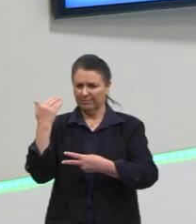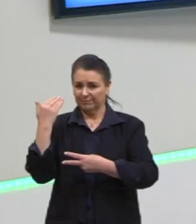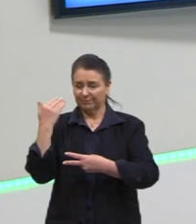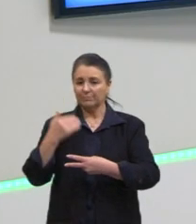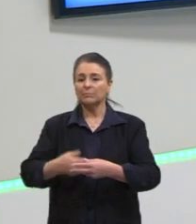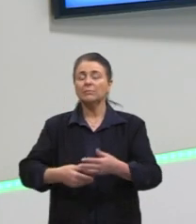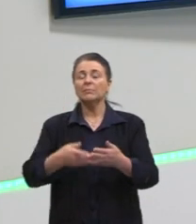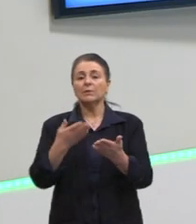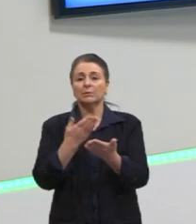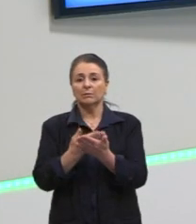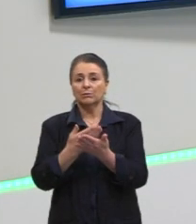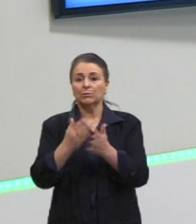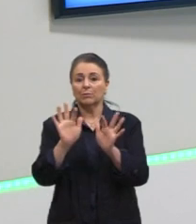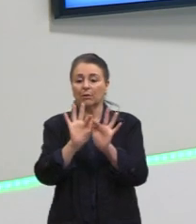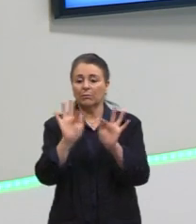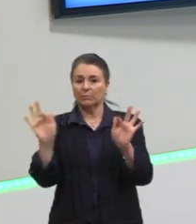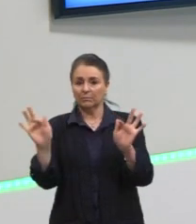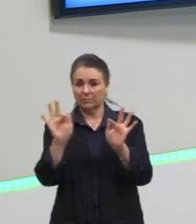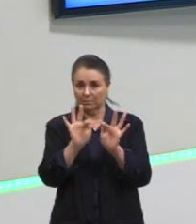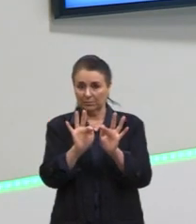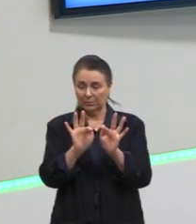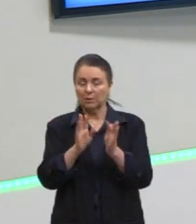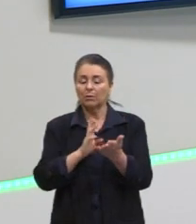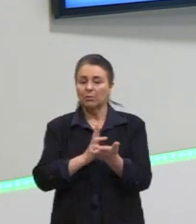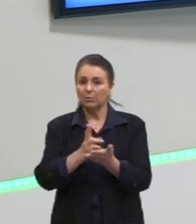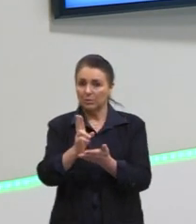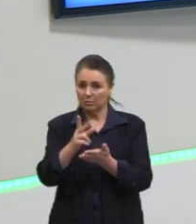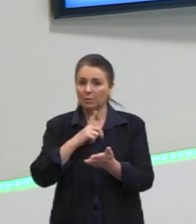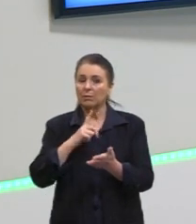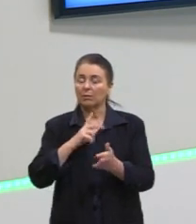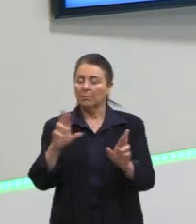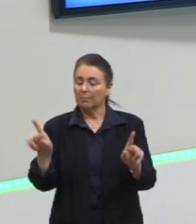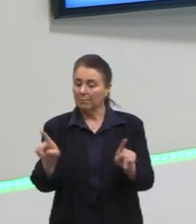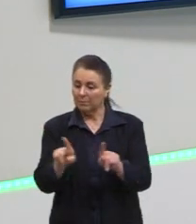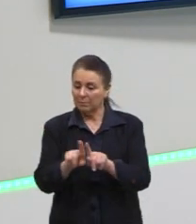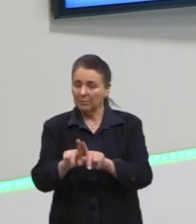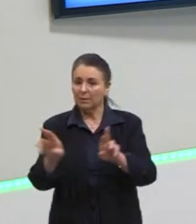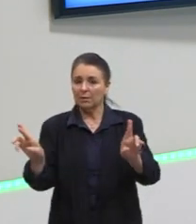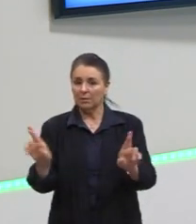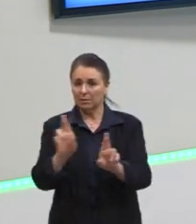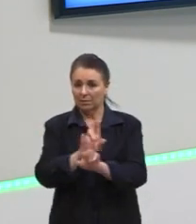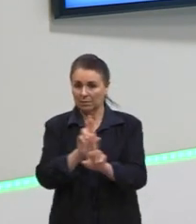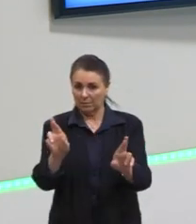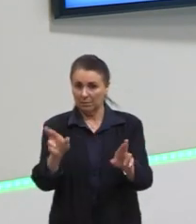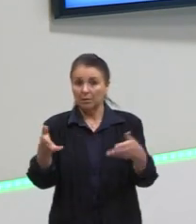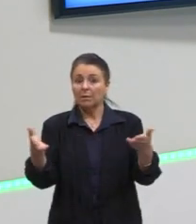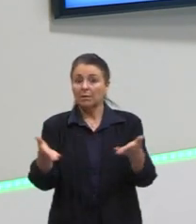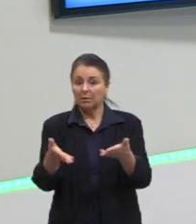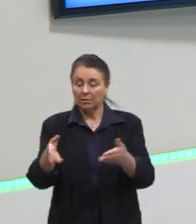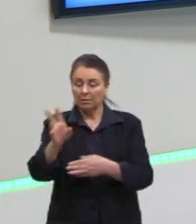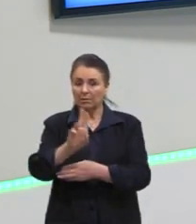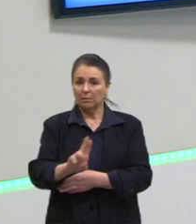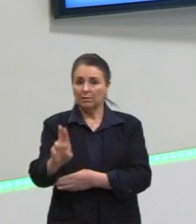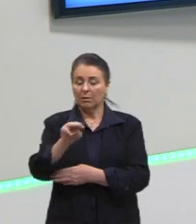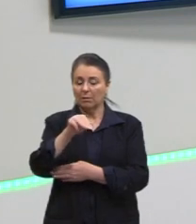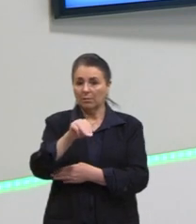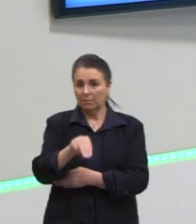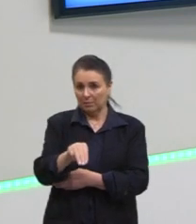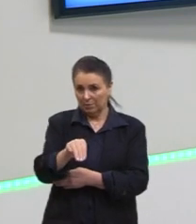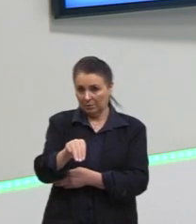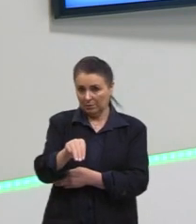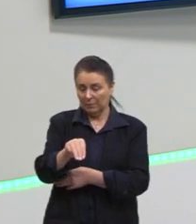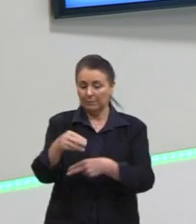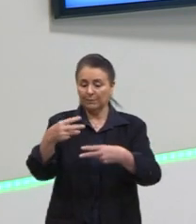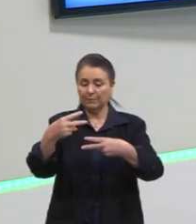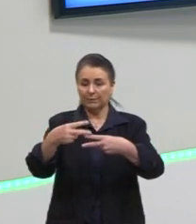da Função afim Então segue tendo essa relação Mas aqui então a gente vai utilizar o m sendo